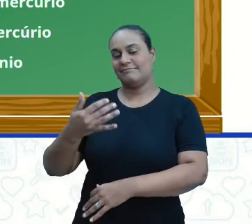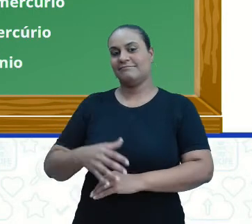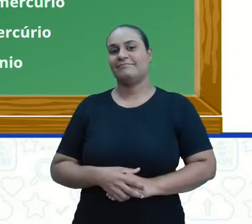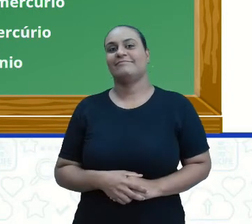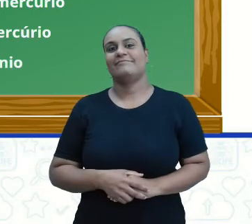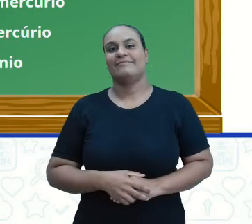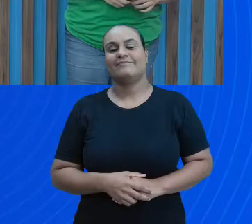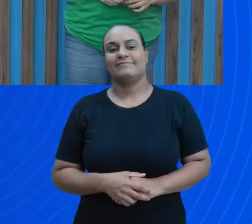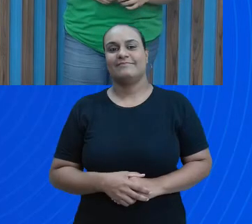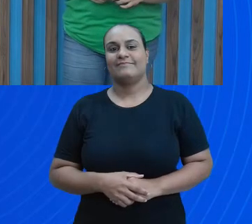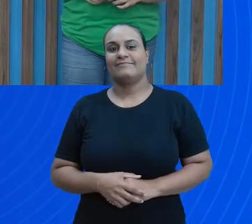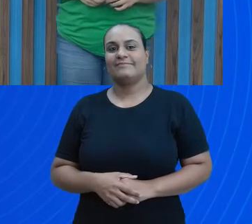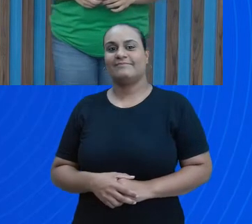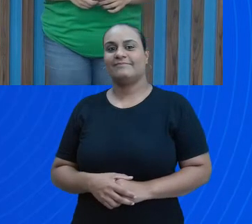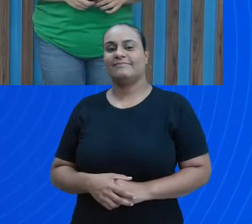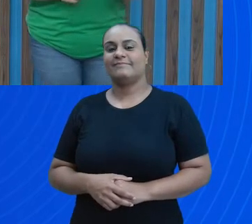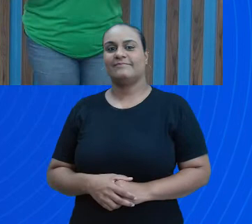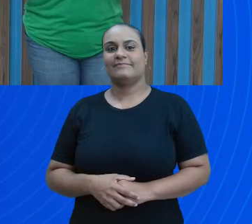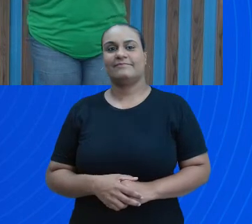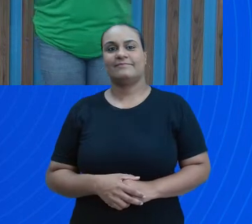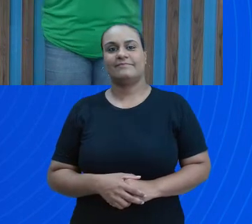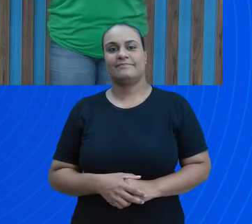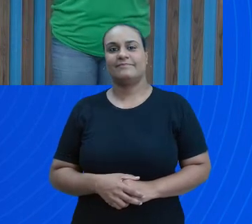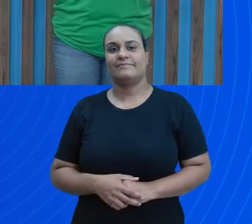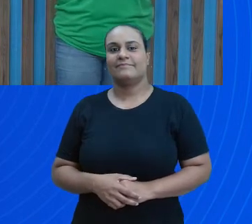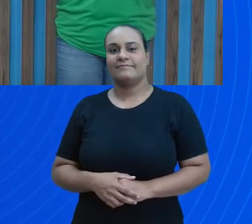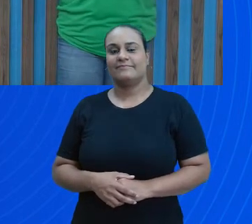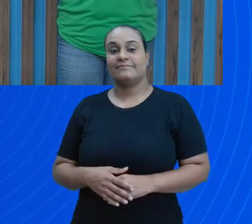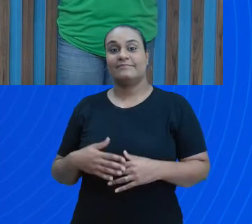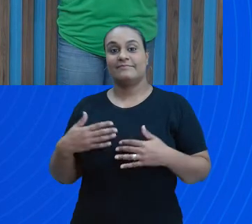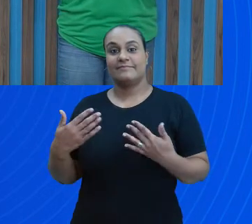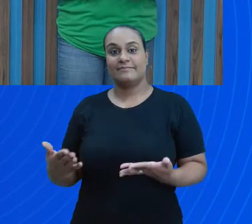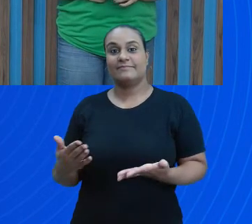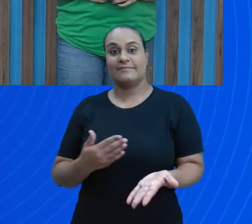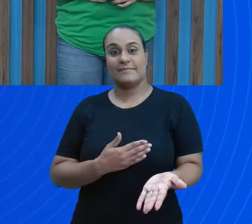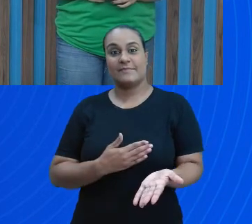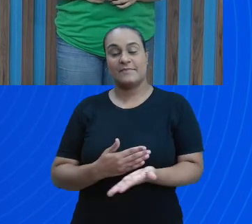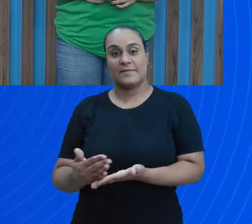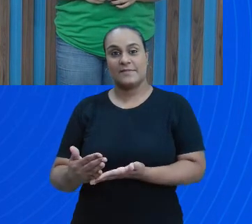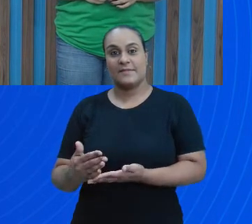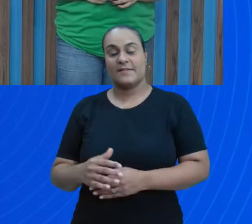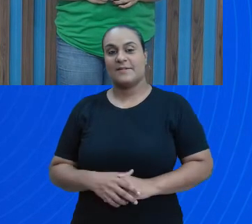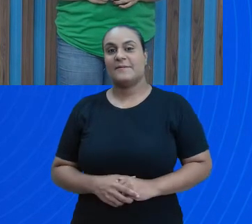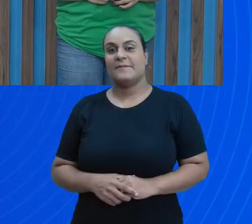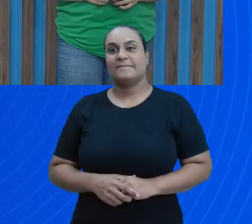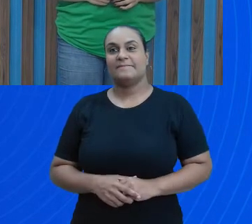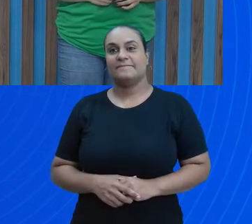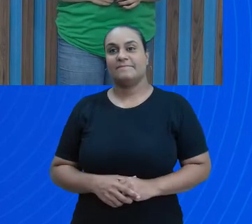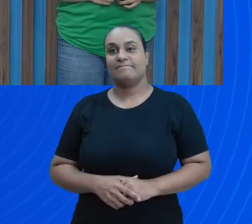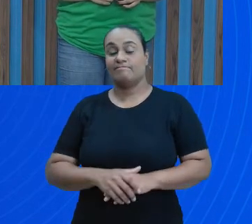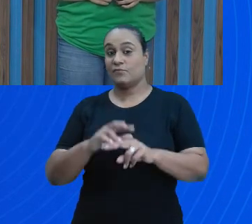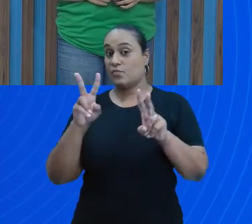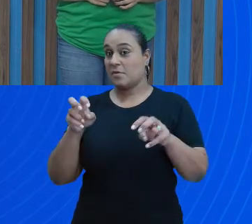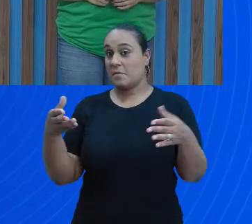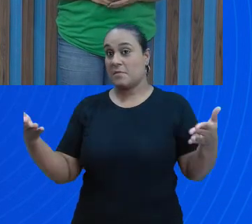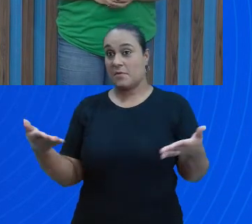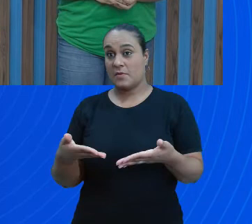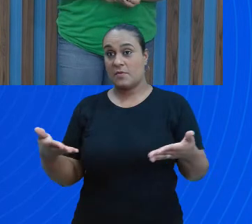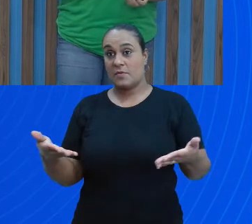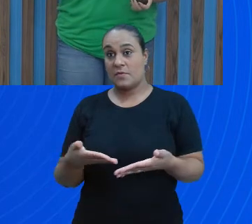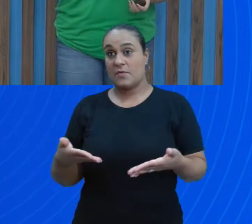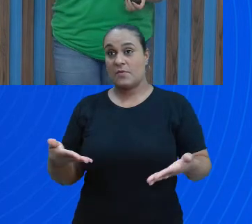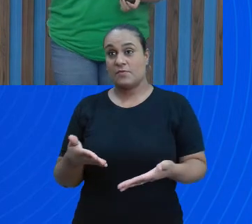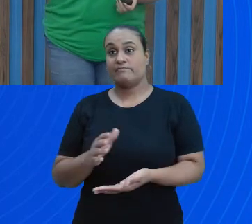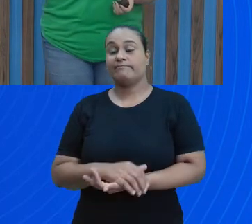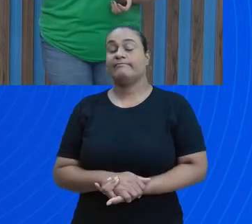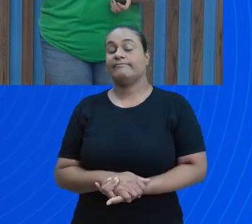Carol. Pronto, então vamos lá começar com esse assunto de hoje,